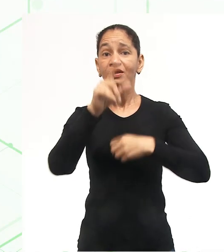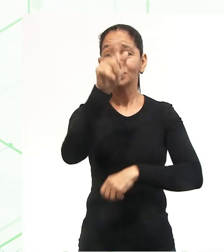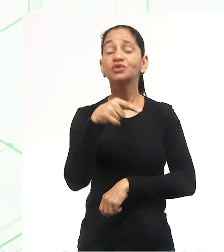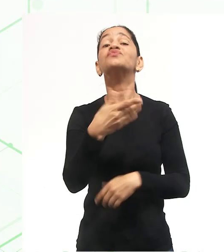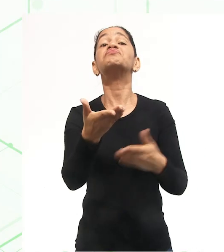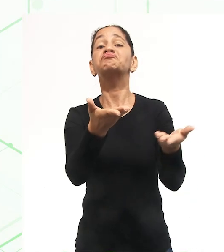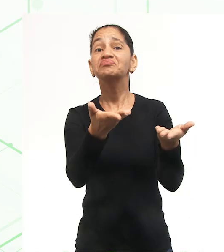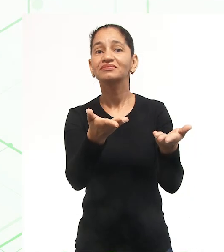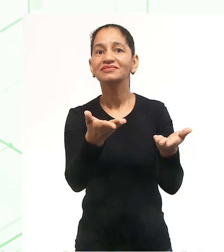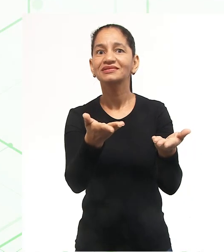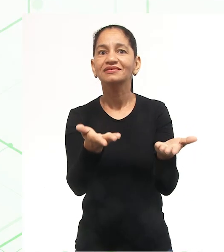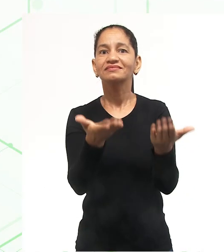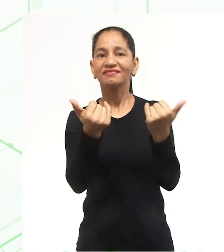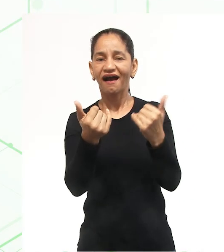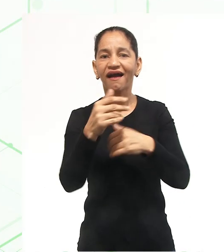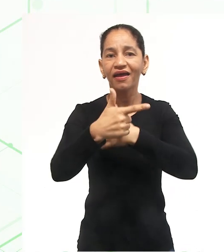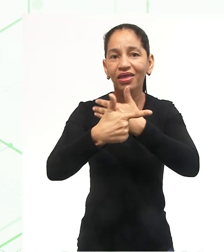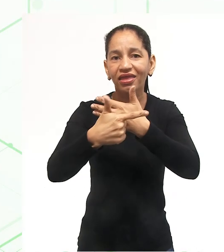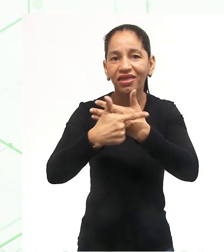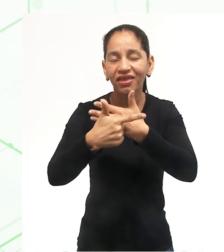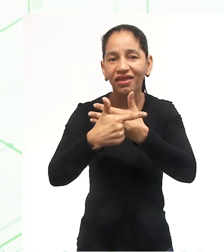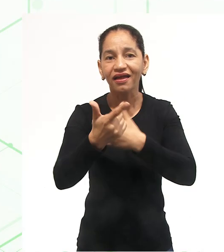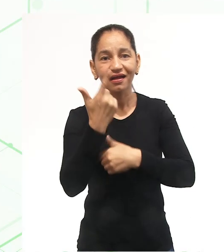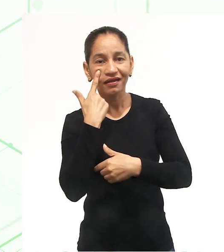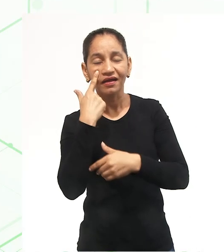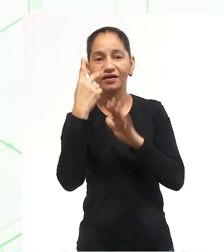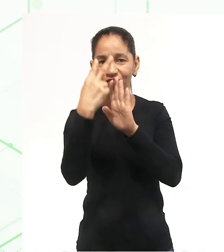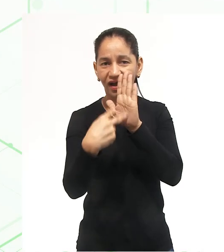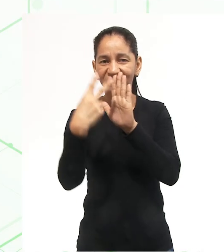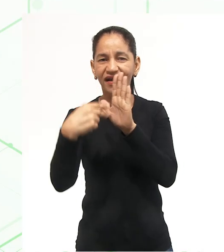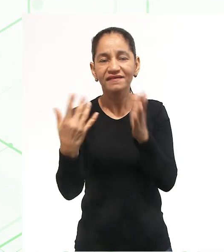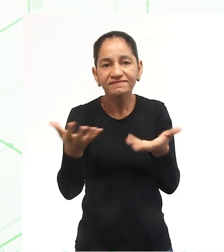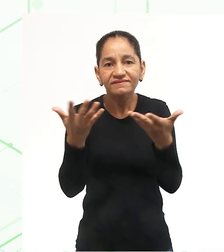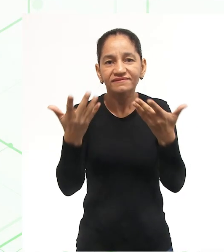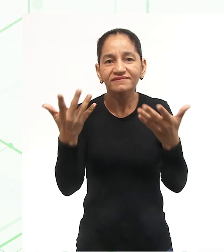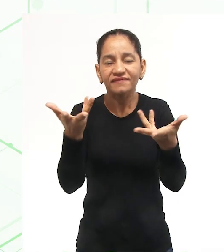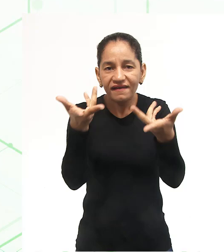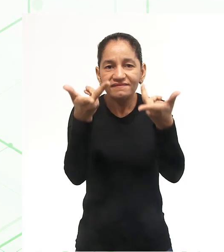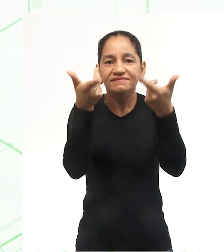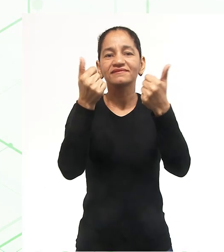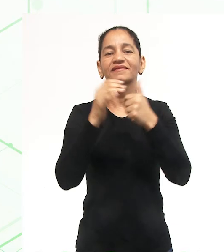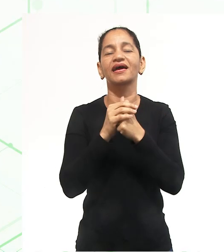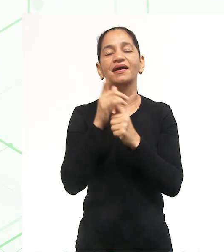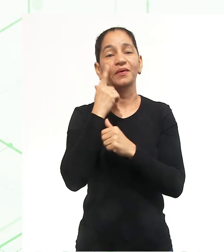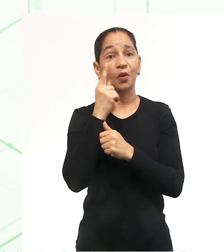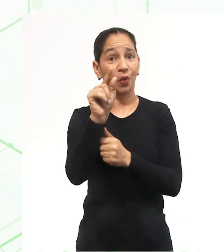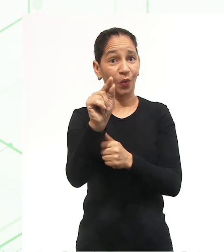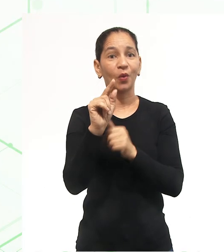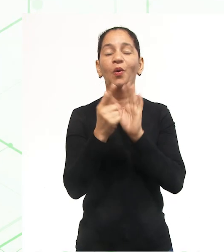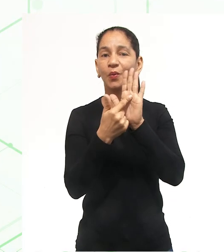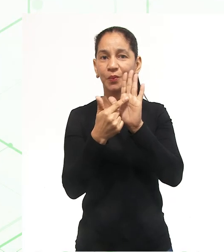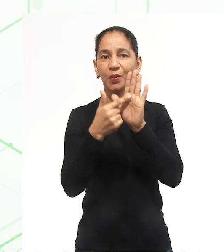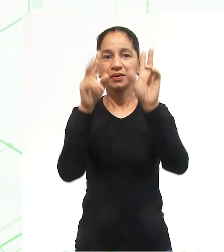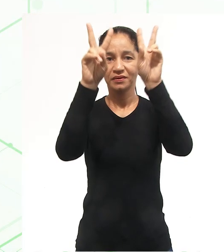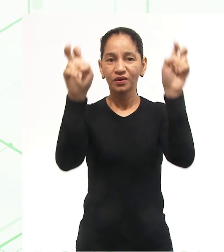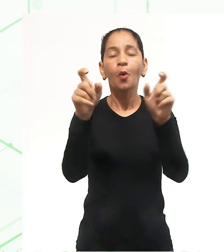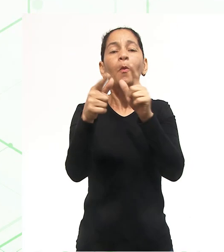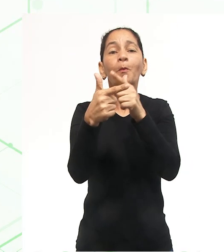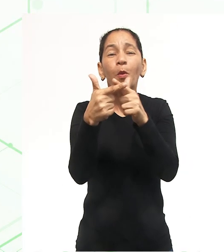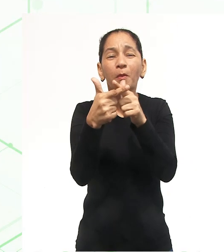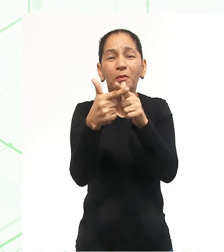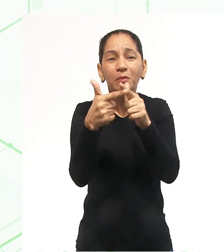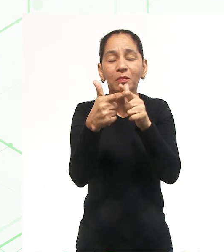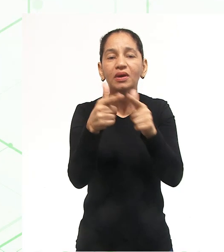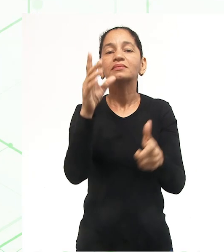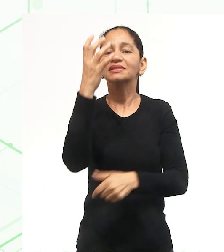Aí a gente está instigando a pessoa a continuar a leitura do nosso post. O próximo, a gente quis colocar o problema que